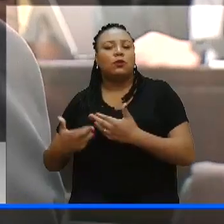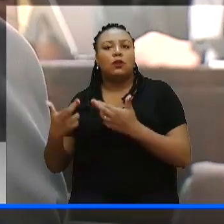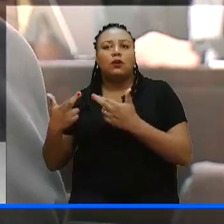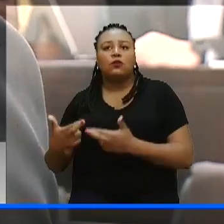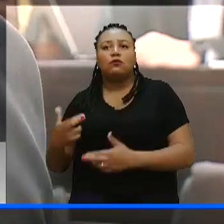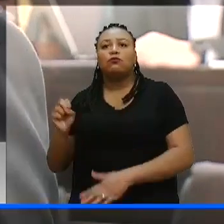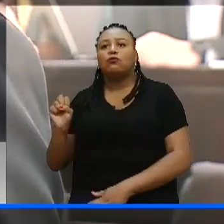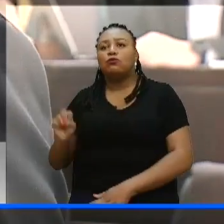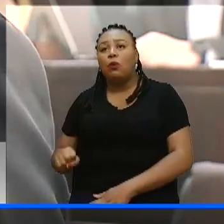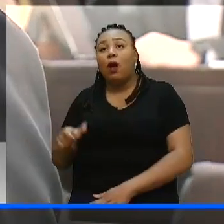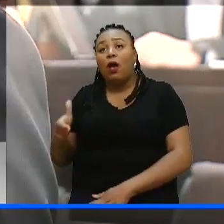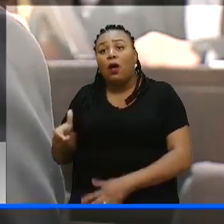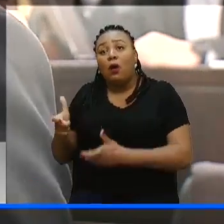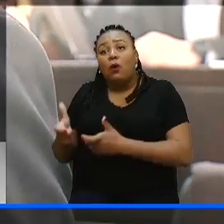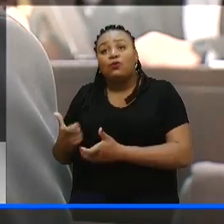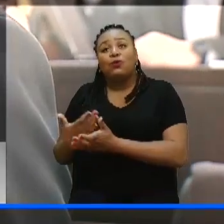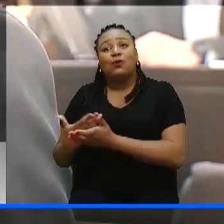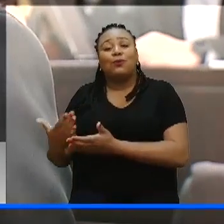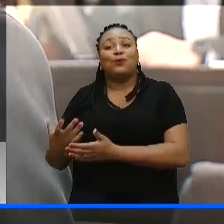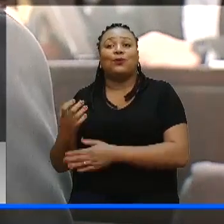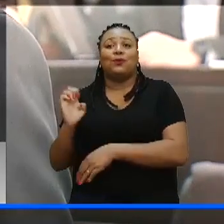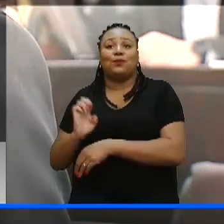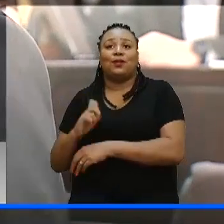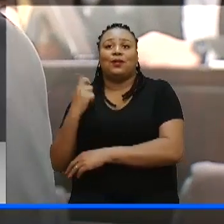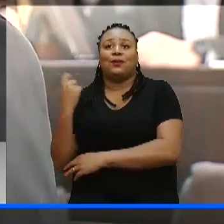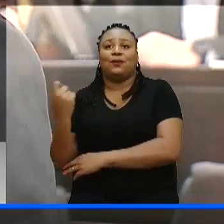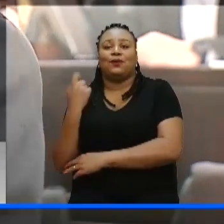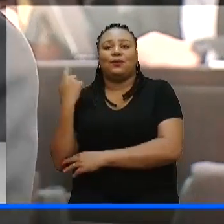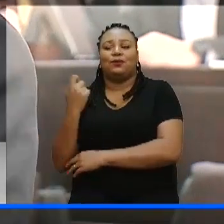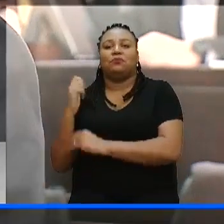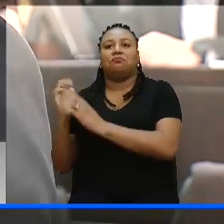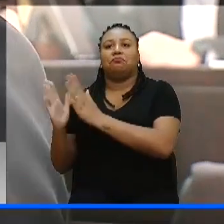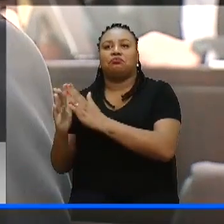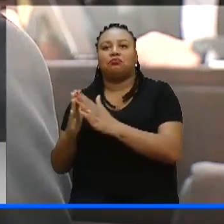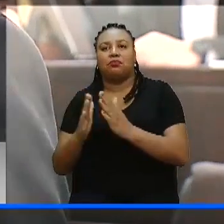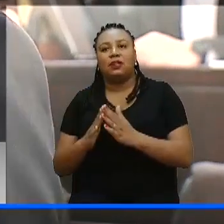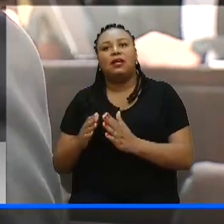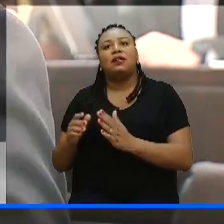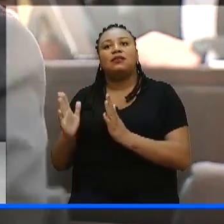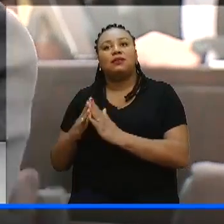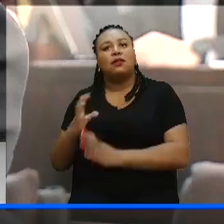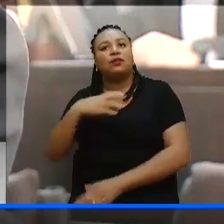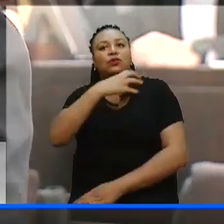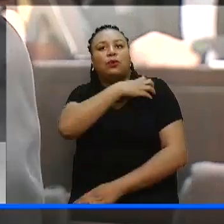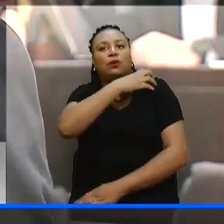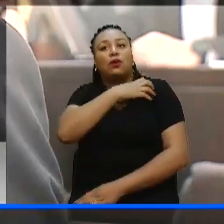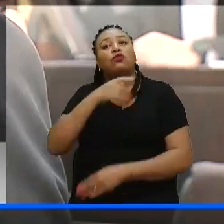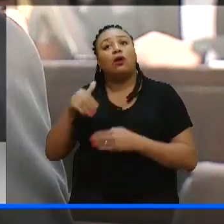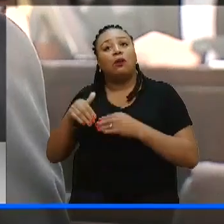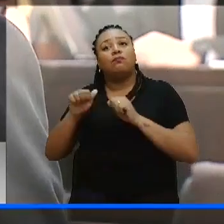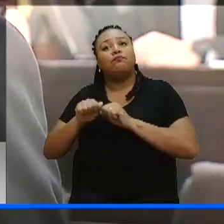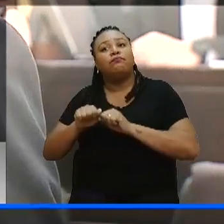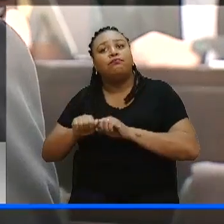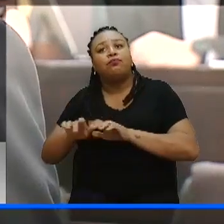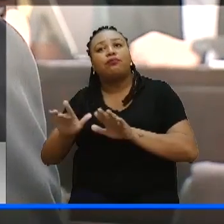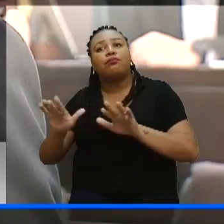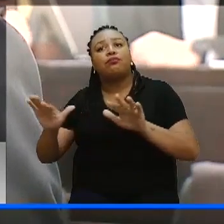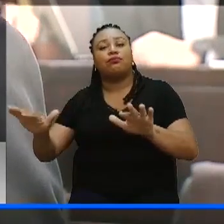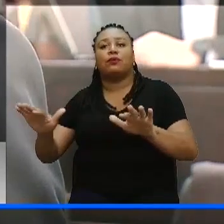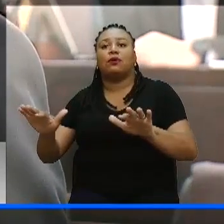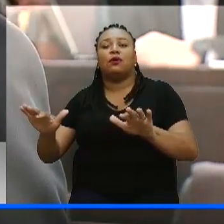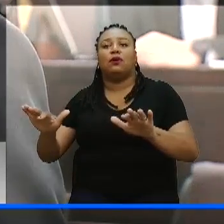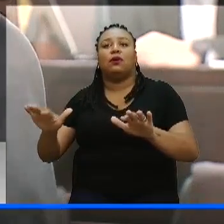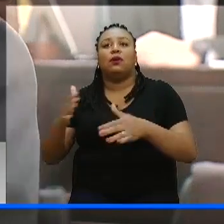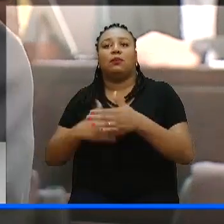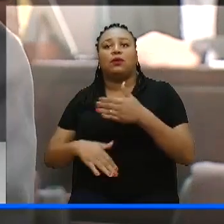foi realmente um rio grande do sul começou a sua habitação na cidade de rio grande ea partir dali começaram a se expandir é